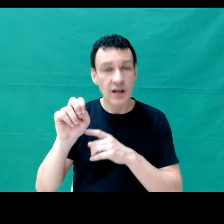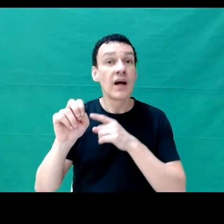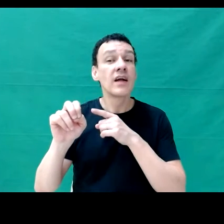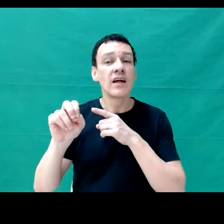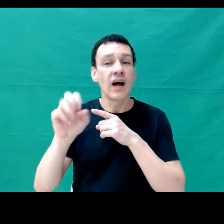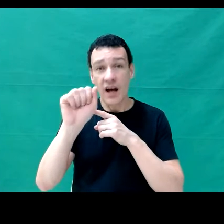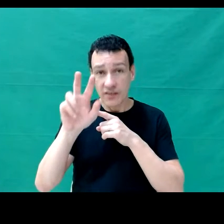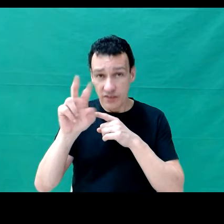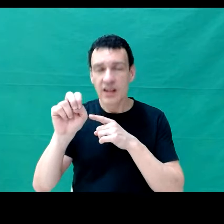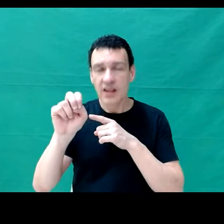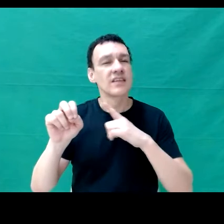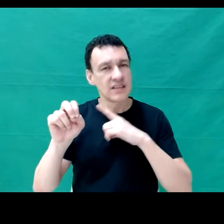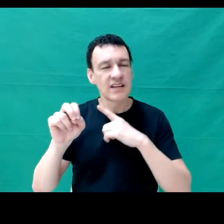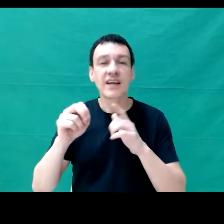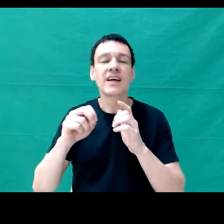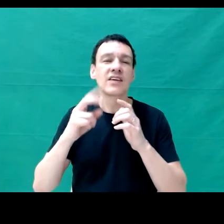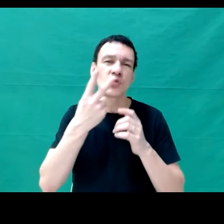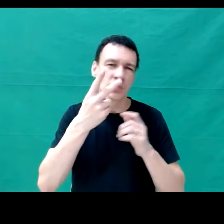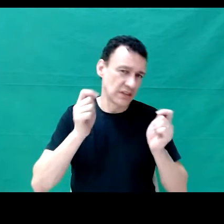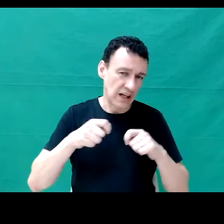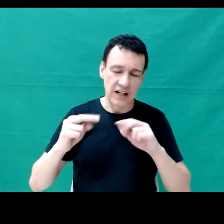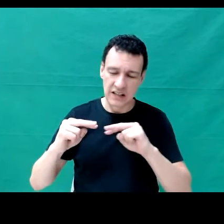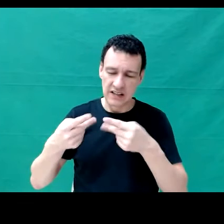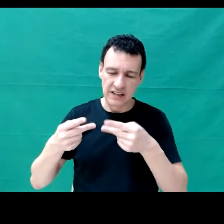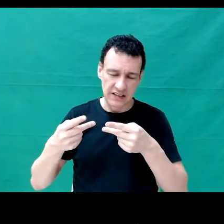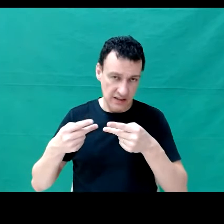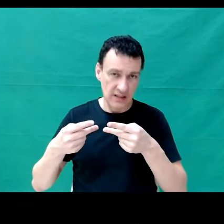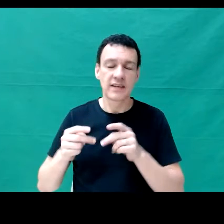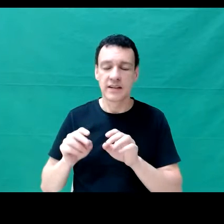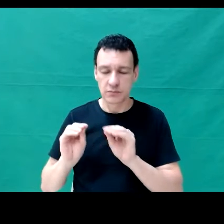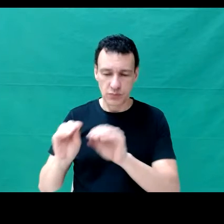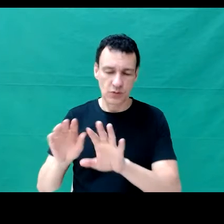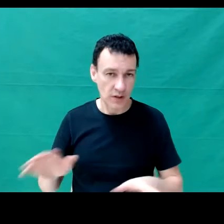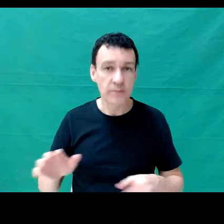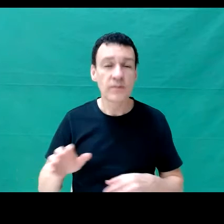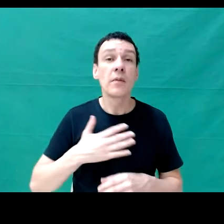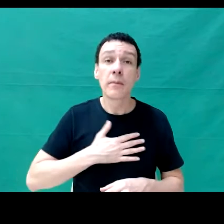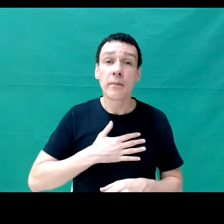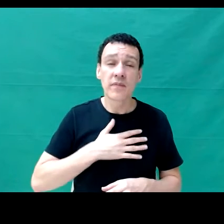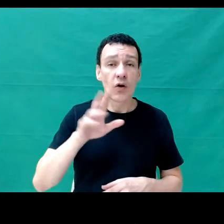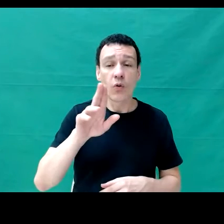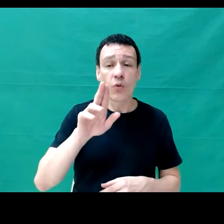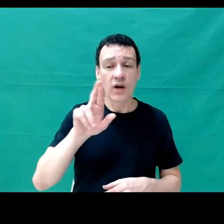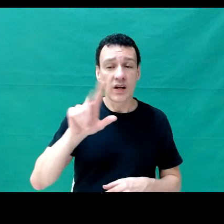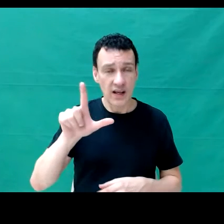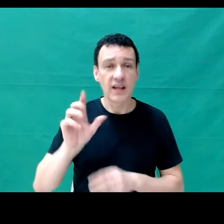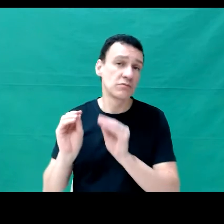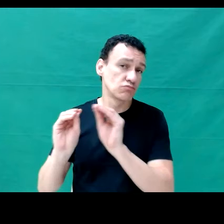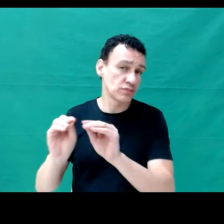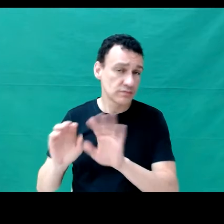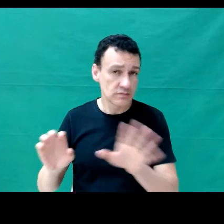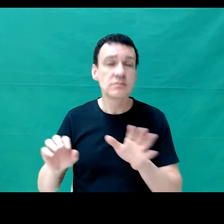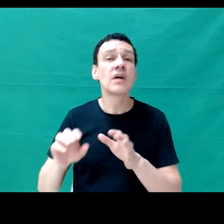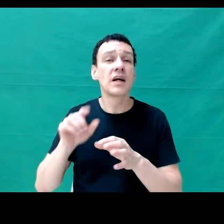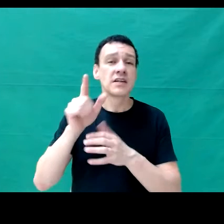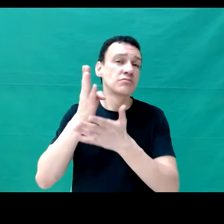esse link, né, e você vai digitar a sua URL lá e vai validar. E aí você vai copiar os bugs que tem